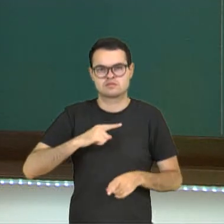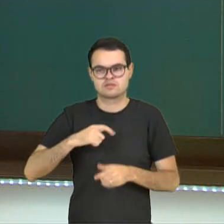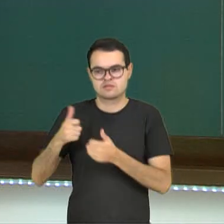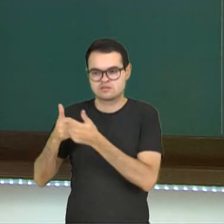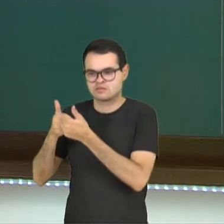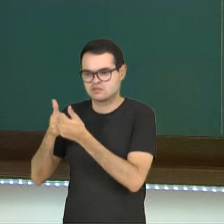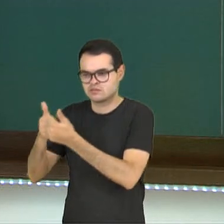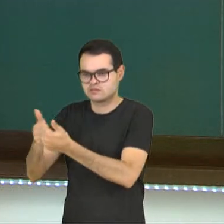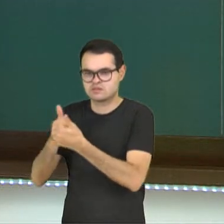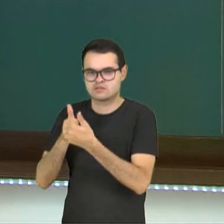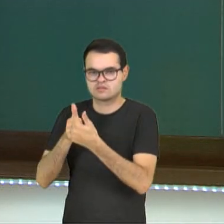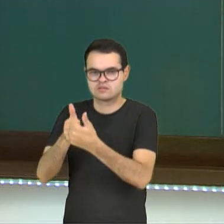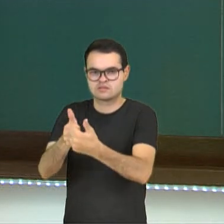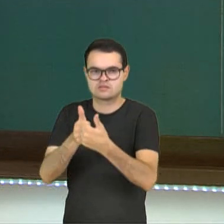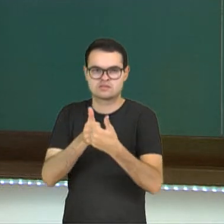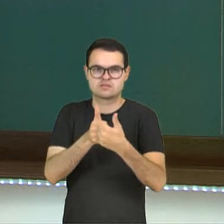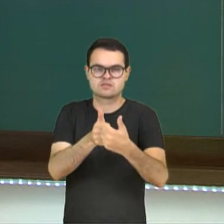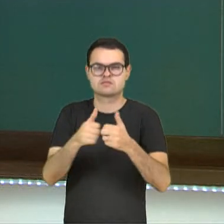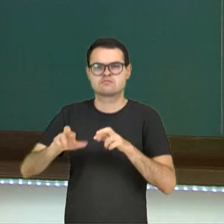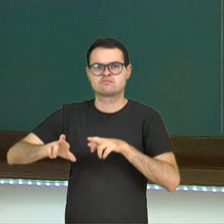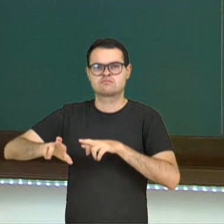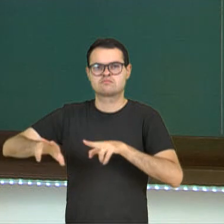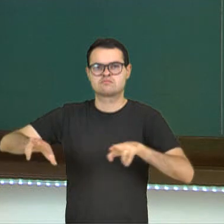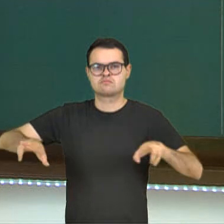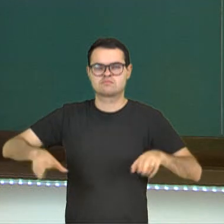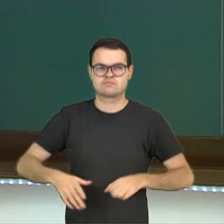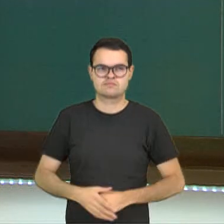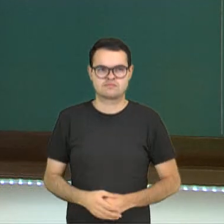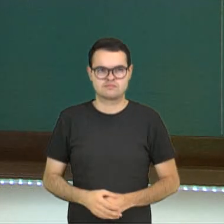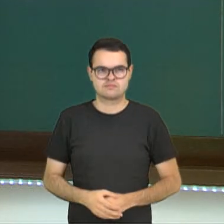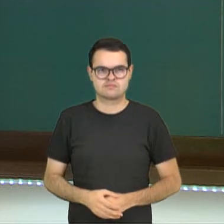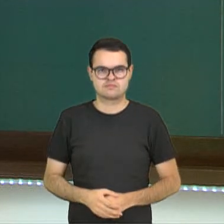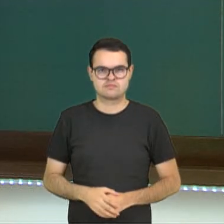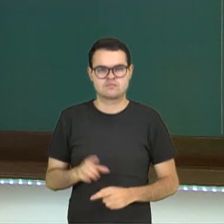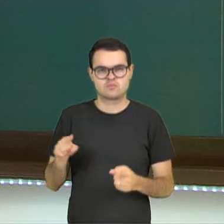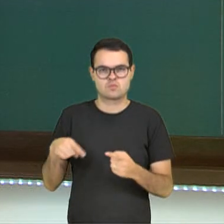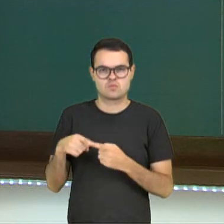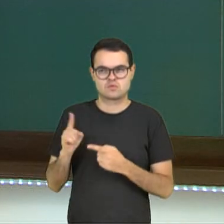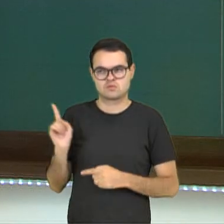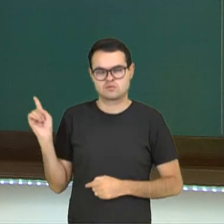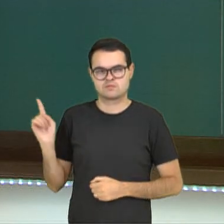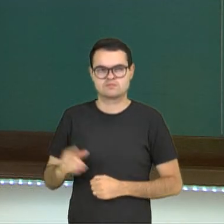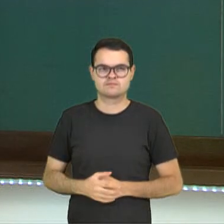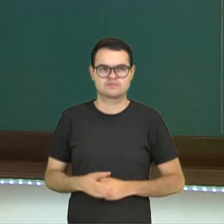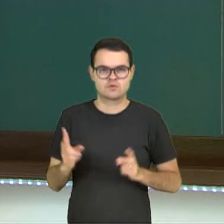segmentos diferenciados, Então, objetivos da aula, vamos prosseguir.